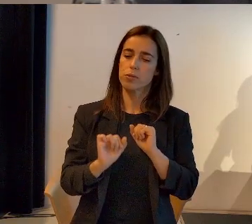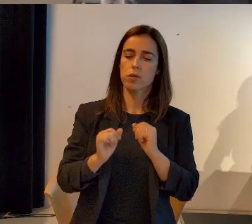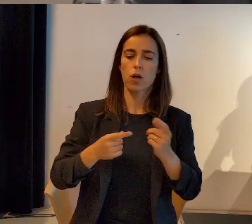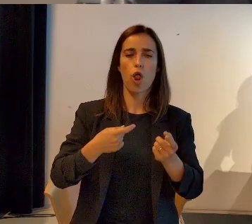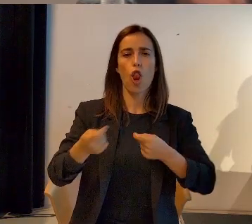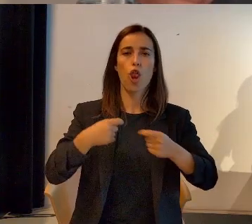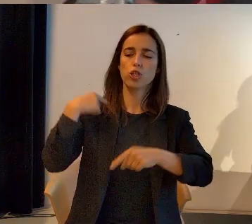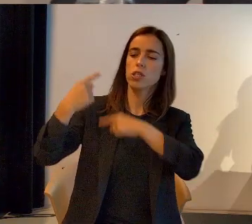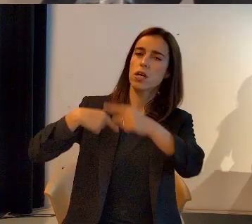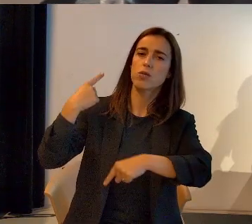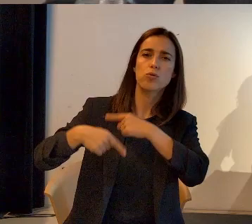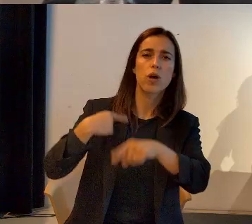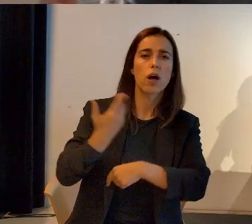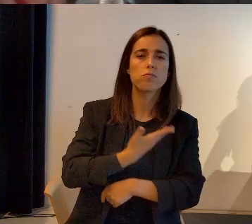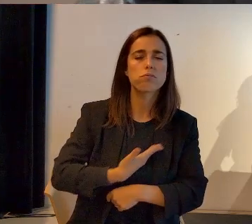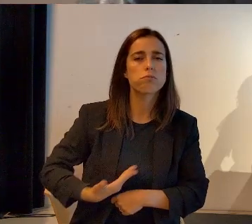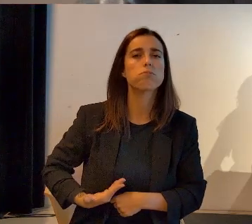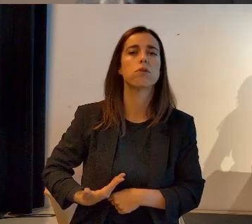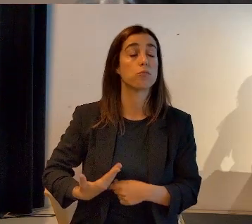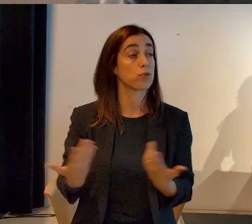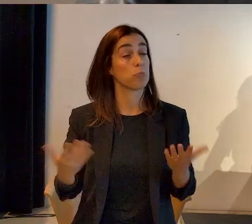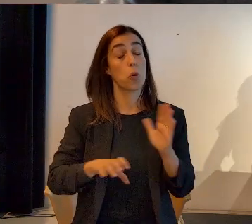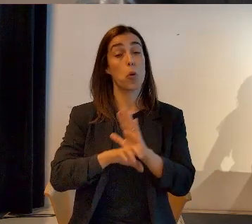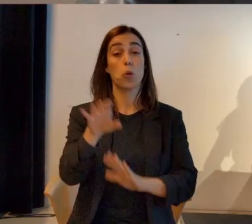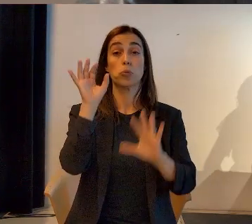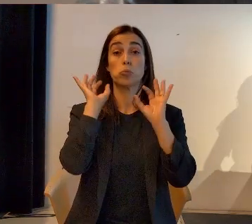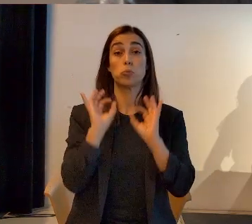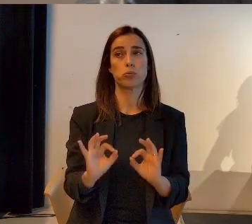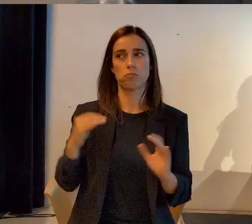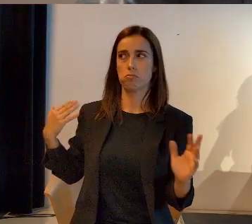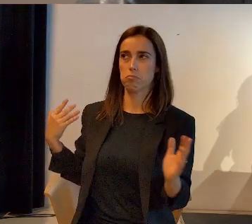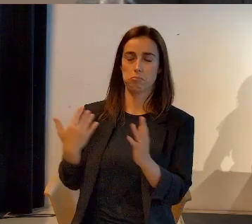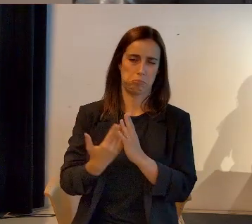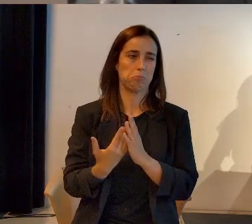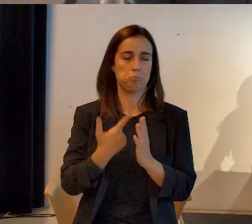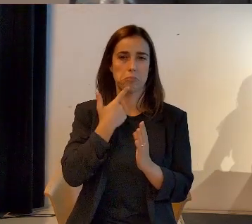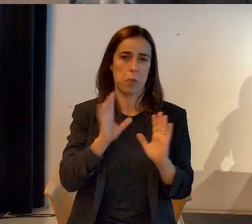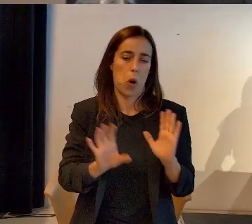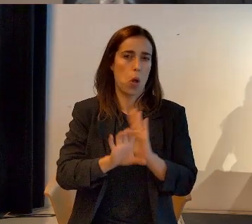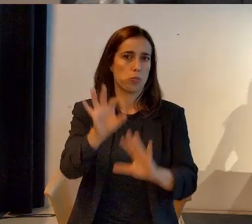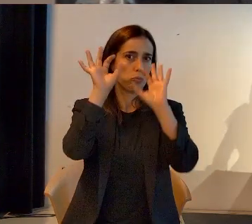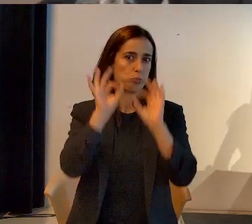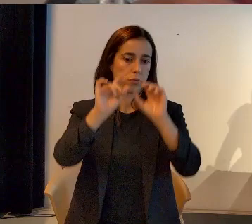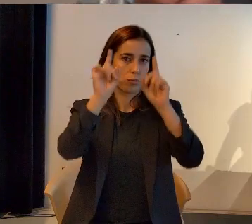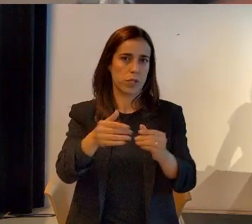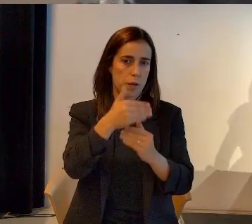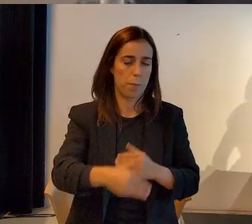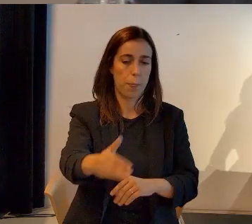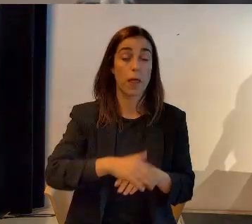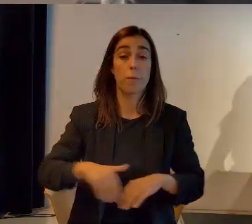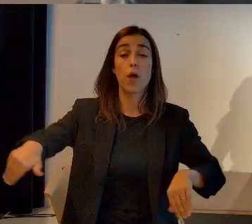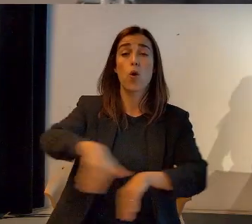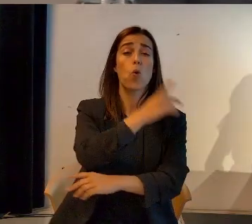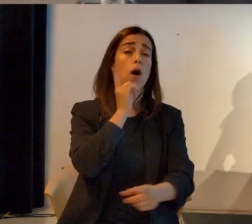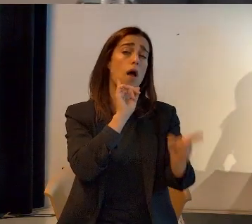E, portanto, estão todas as condições criadas, porque o histórico também já nos diz isso, todas as condições criadas para que seja um grande evento. A animação de rua,